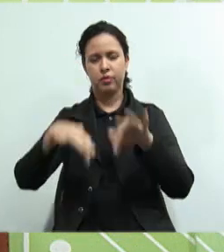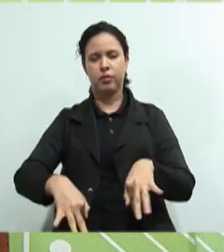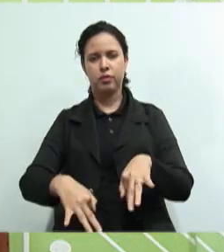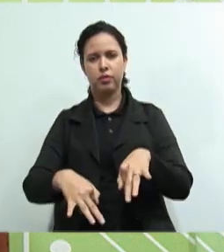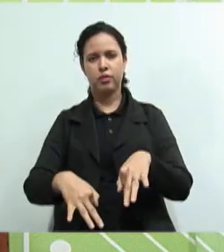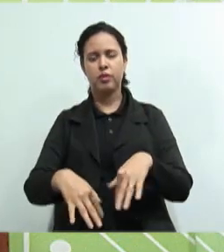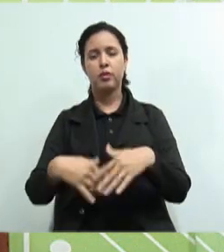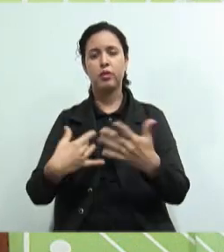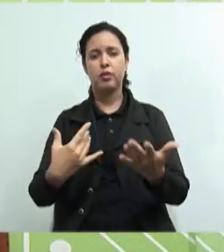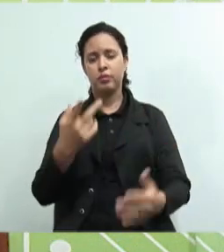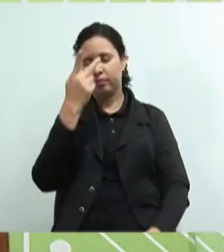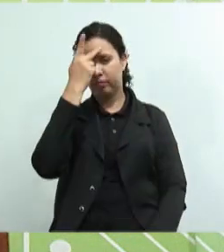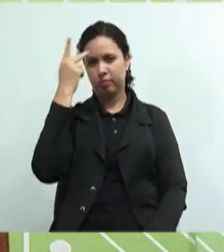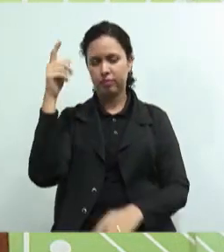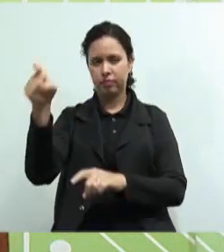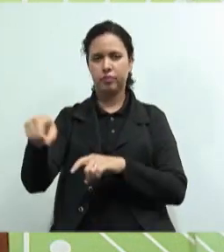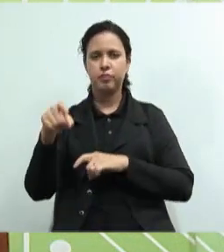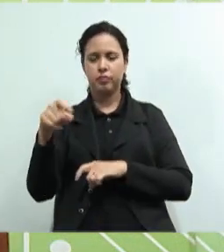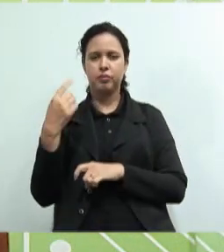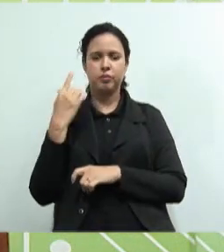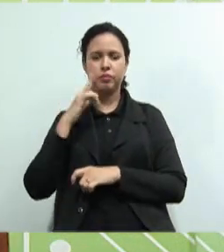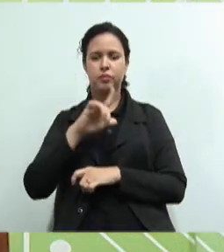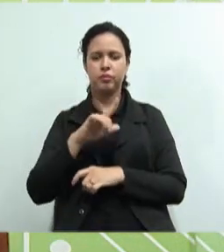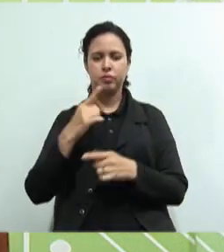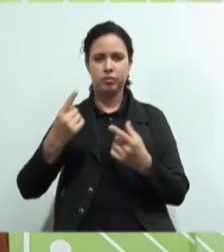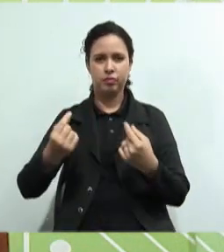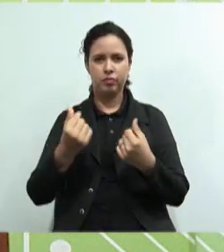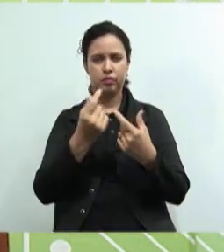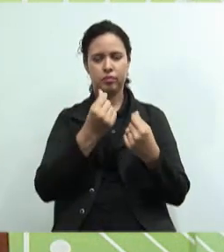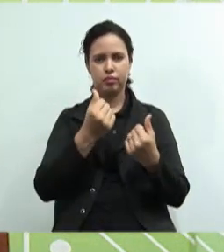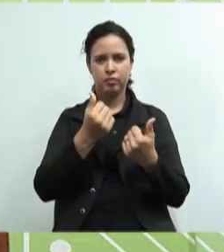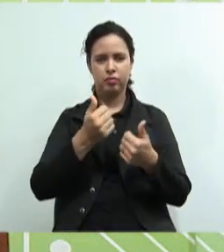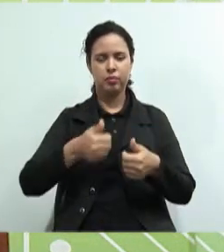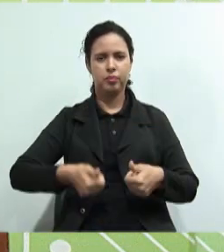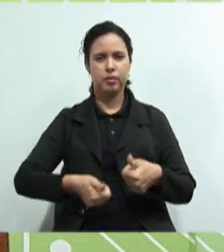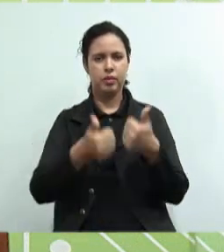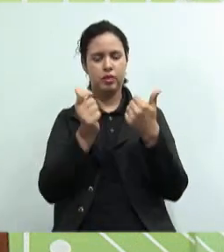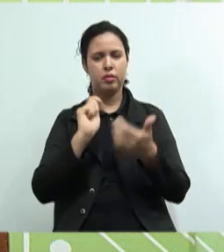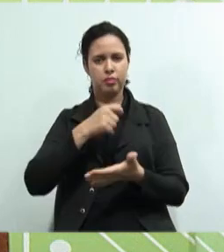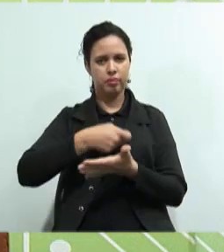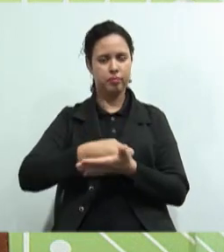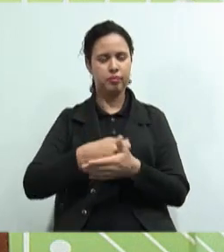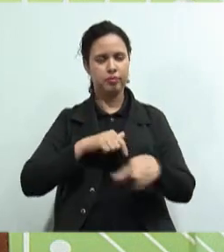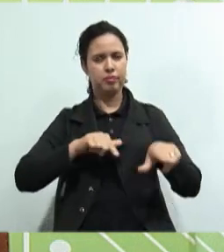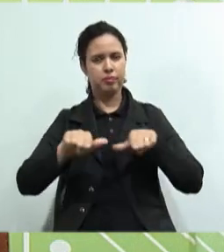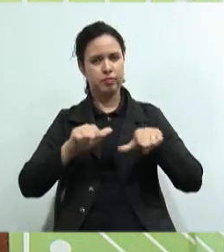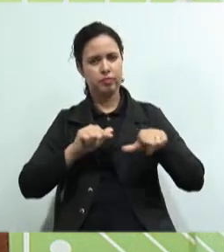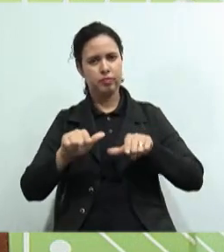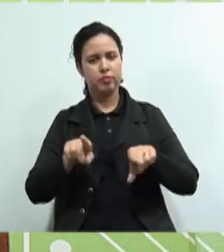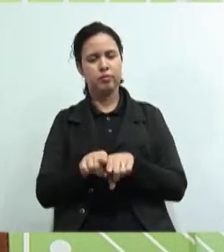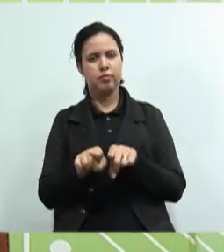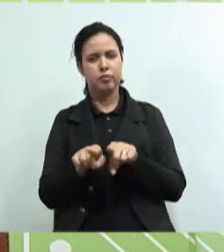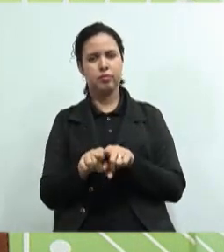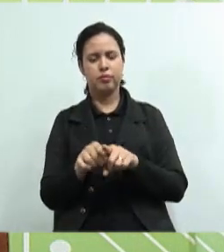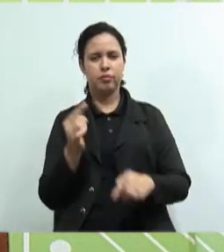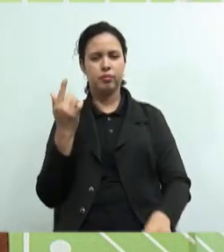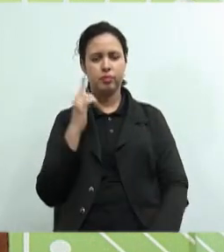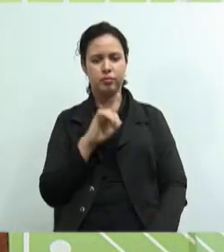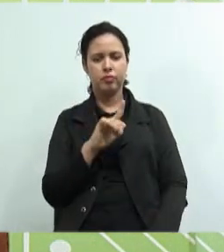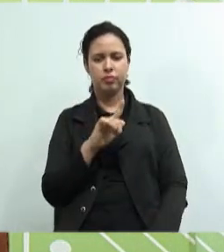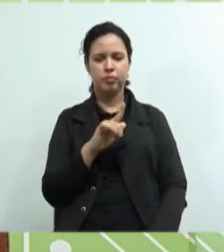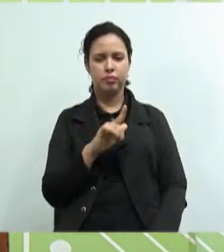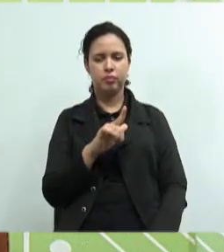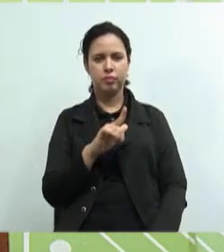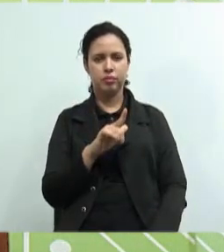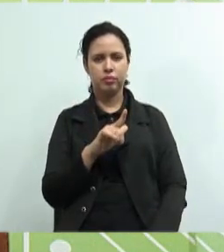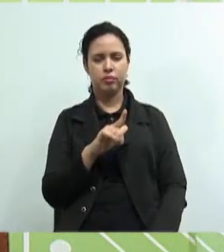vai conseguir aí um preço mais justo, um preço melhor para remunerar o seu trabalho e vai conseguir também ter uma rede